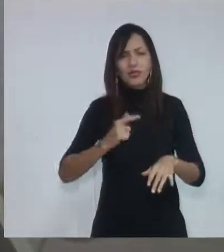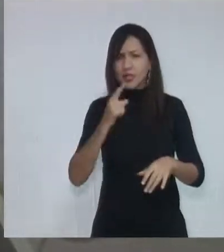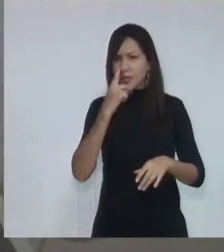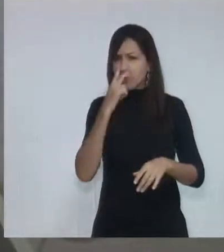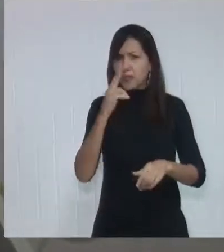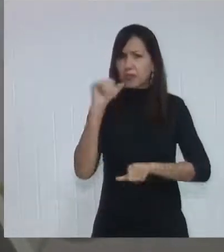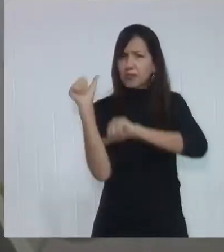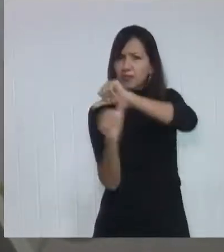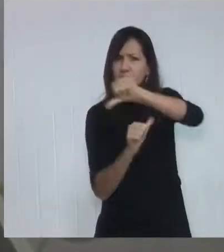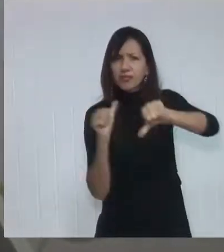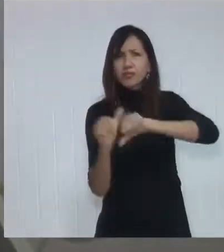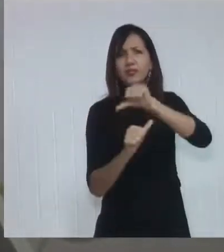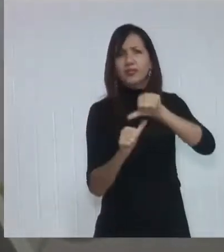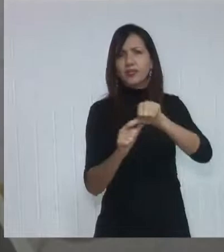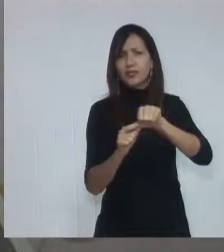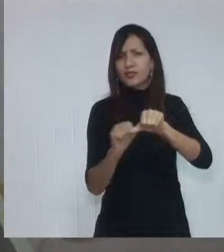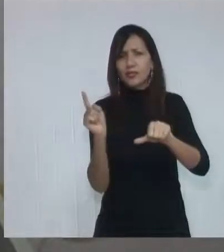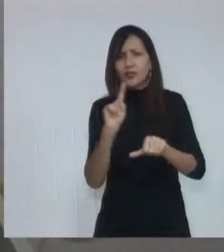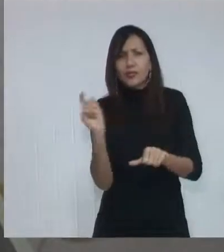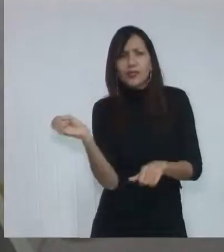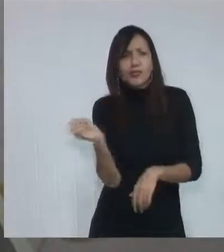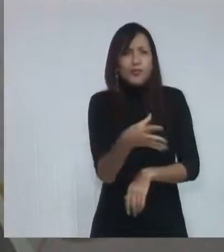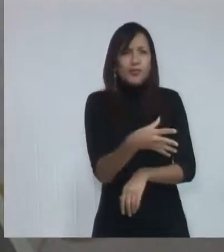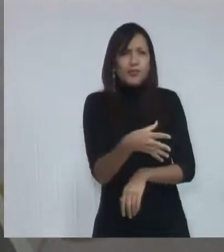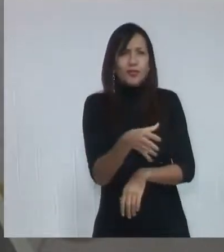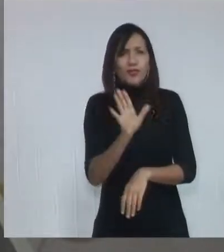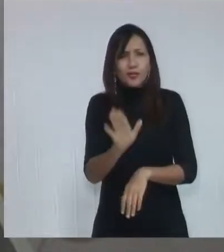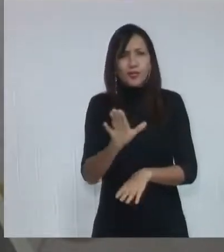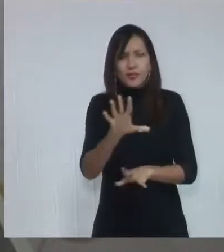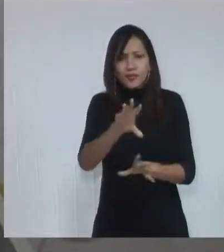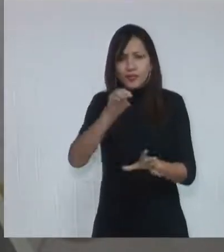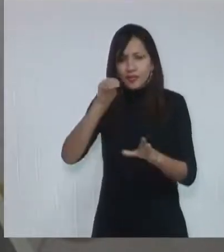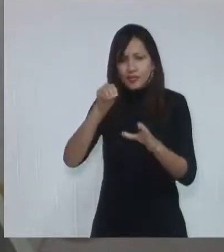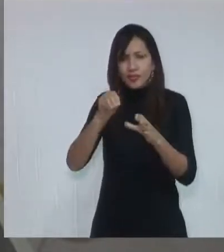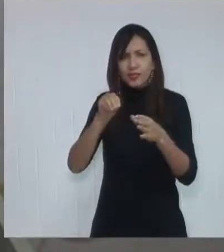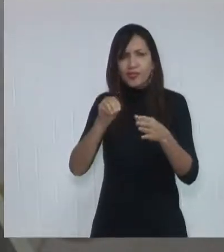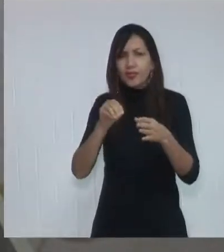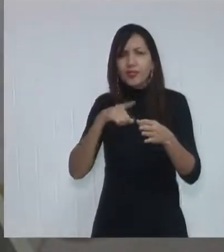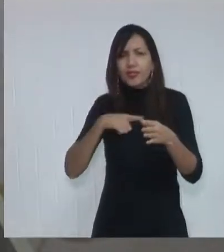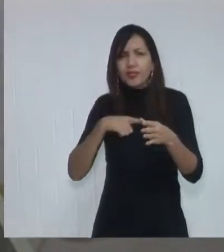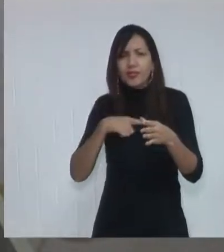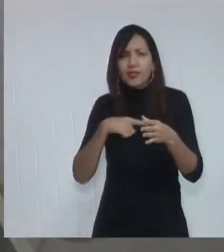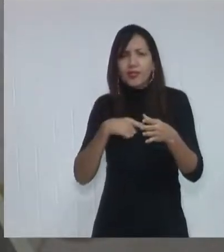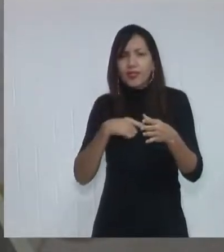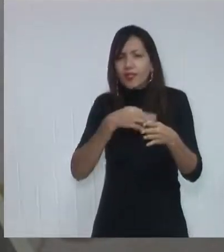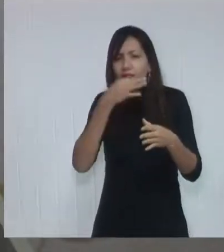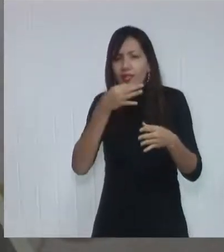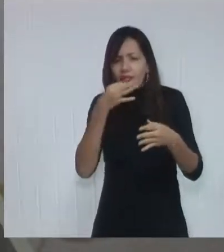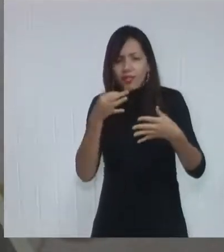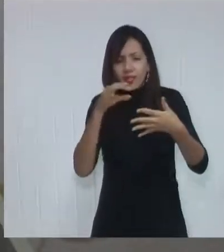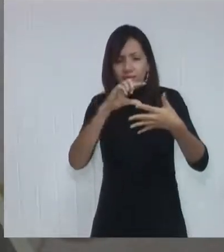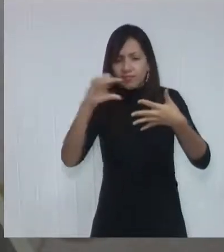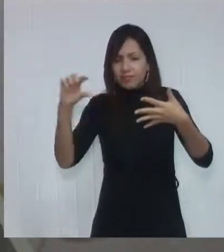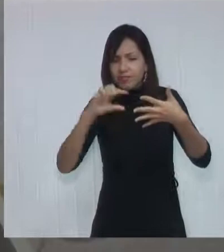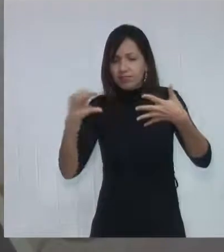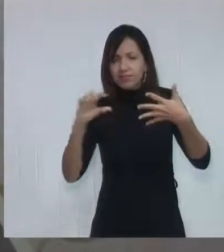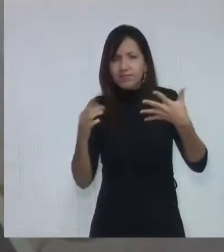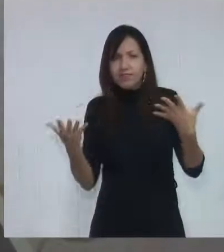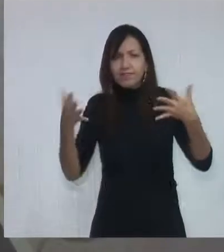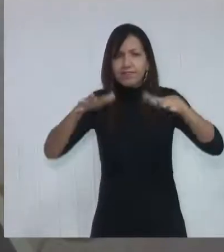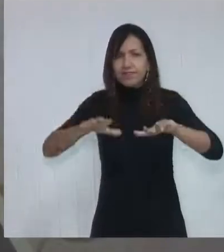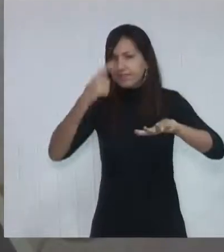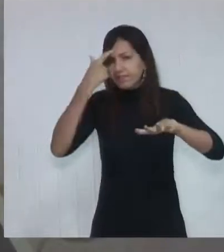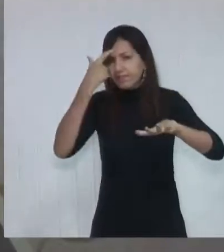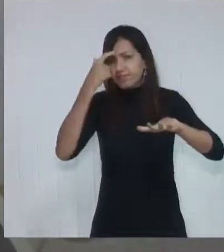que significa não uma atualização, apenas um artifício para que a gente pare de pensar na inclusão. Então a